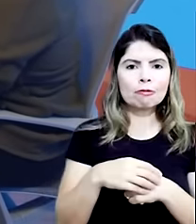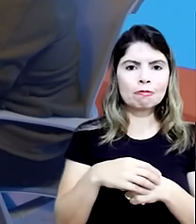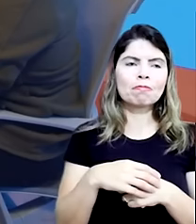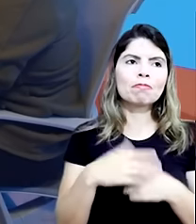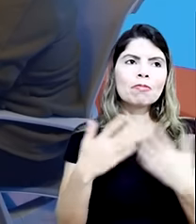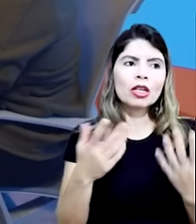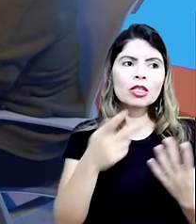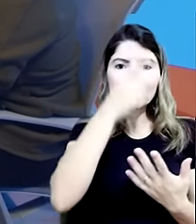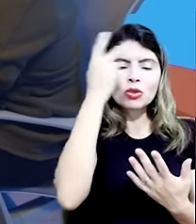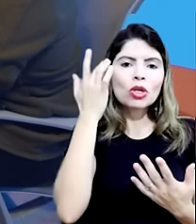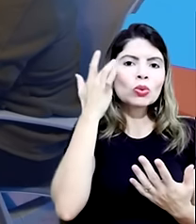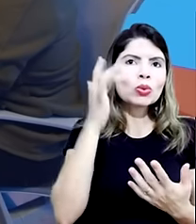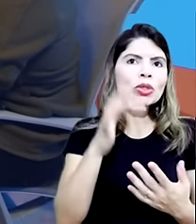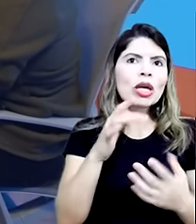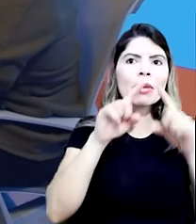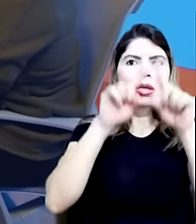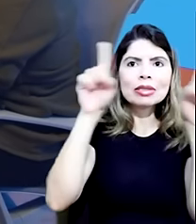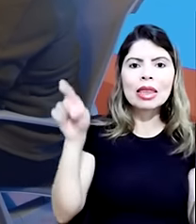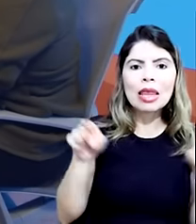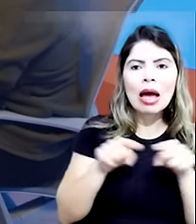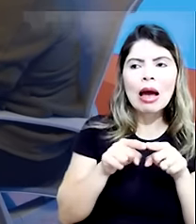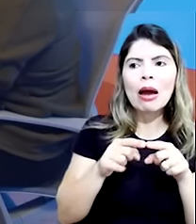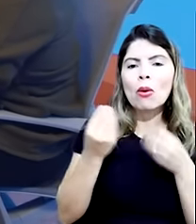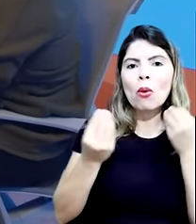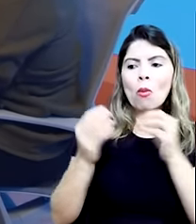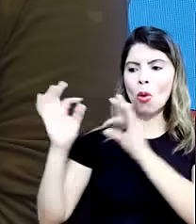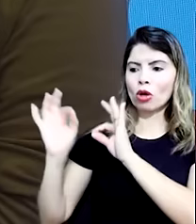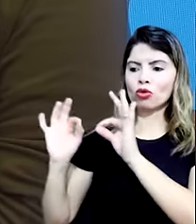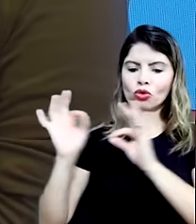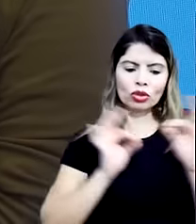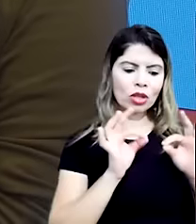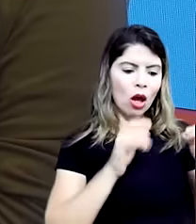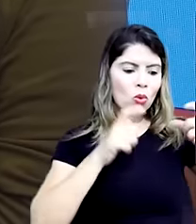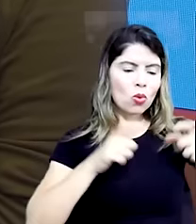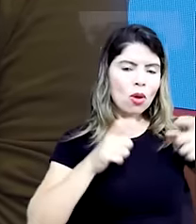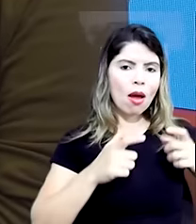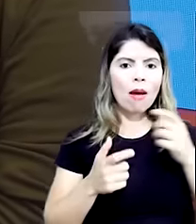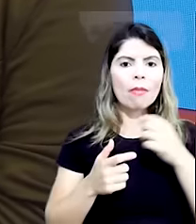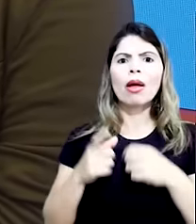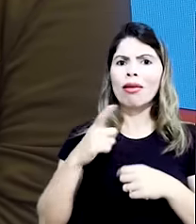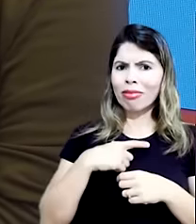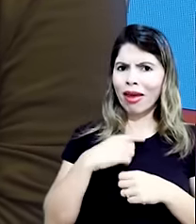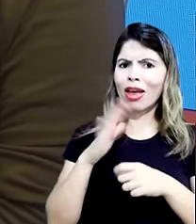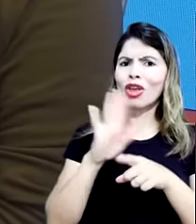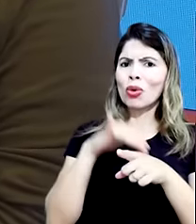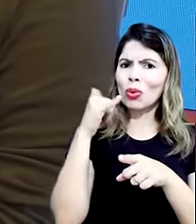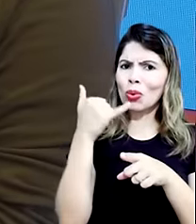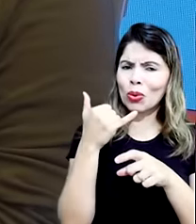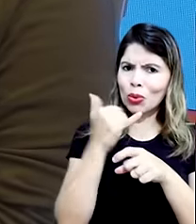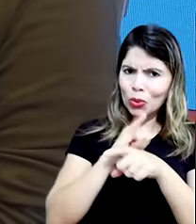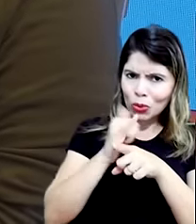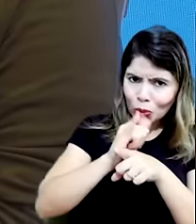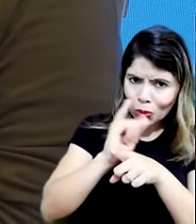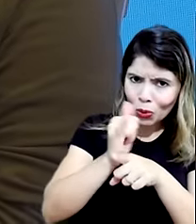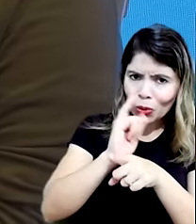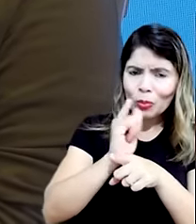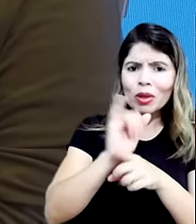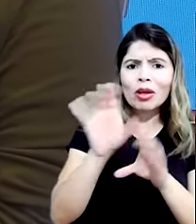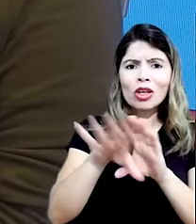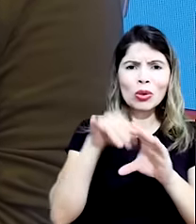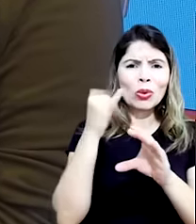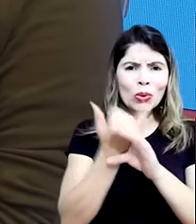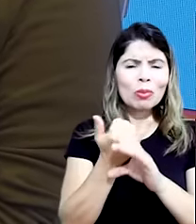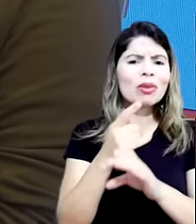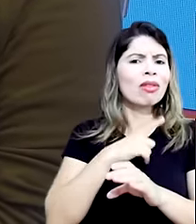cenário eu não sei gente hoje em dia tem muita inspiração se você colocar é Pinterest você vai lá já te